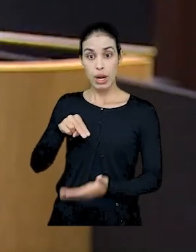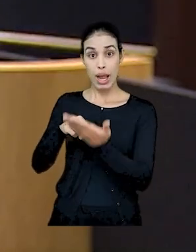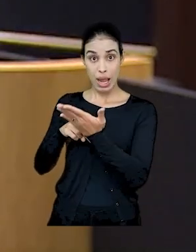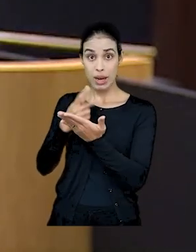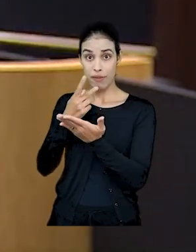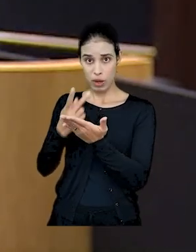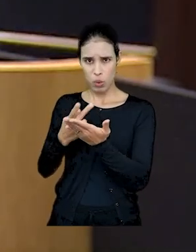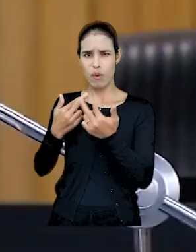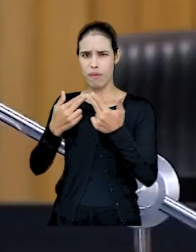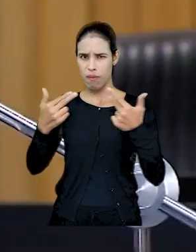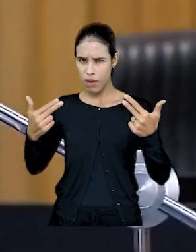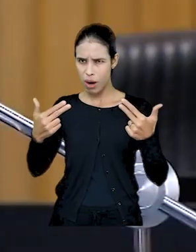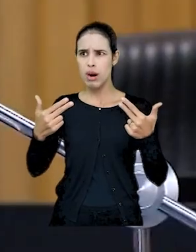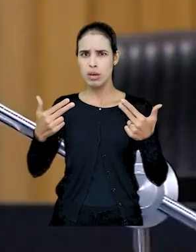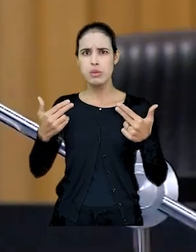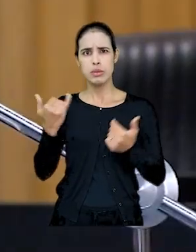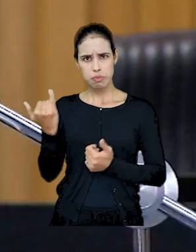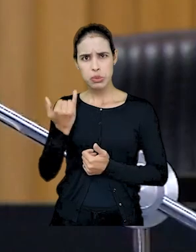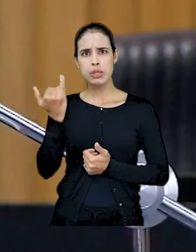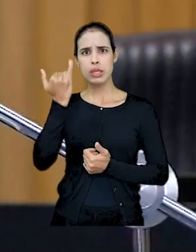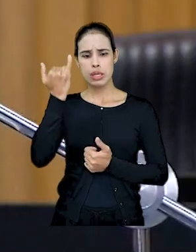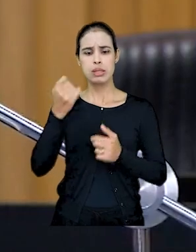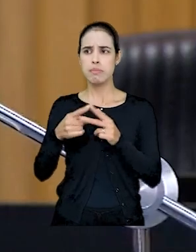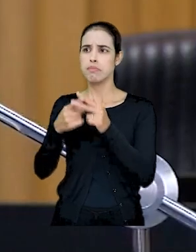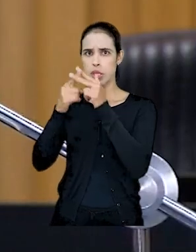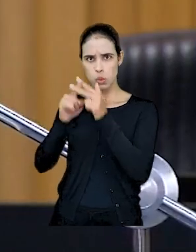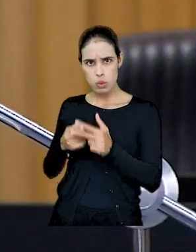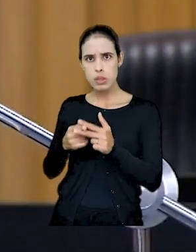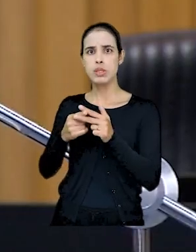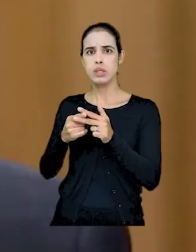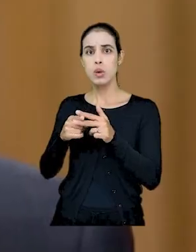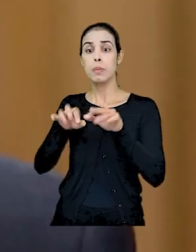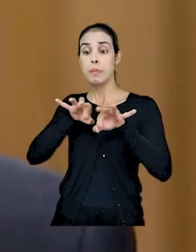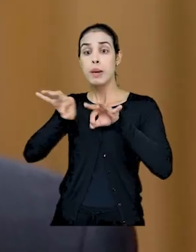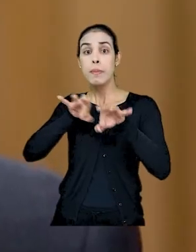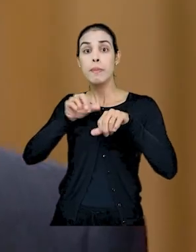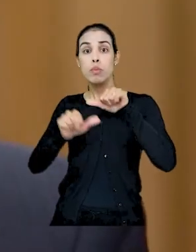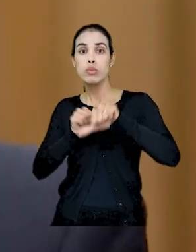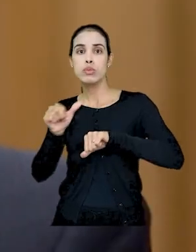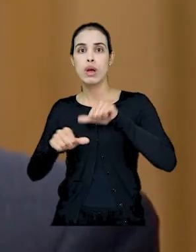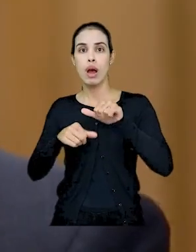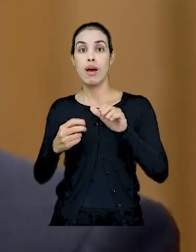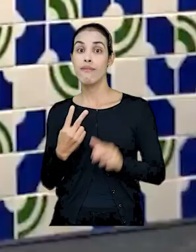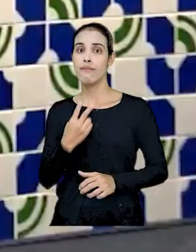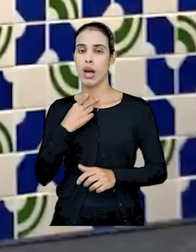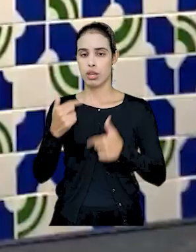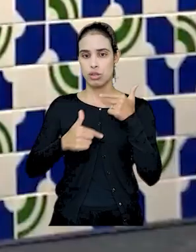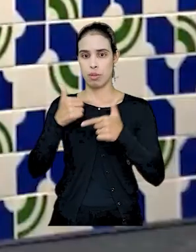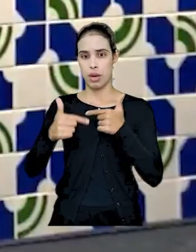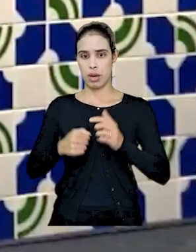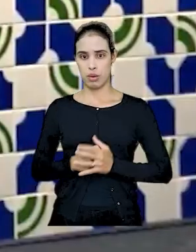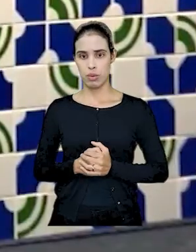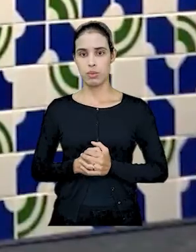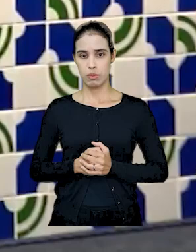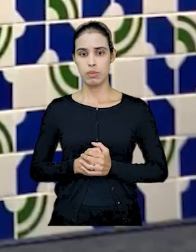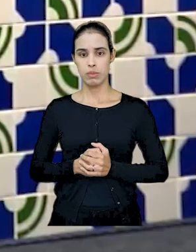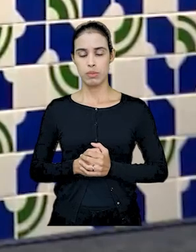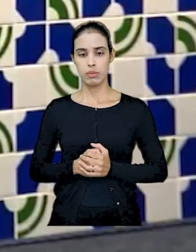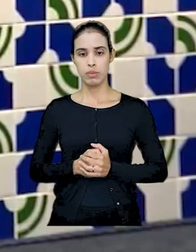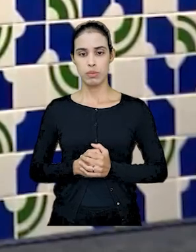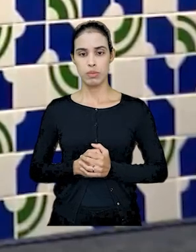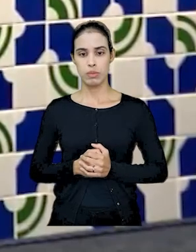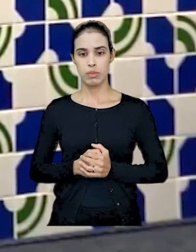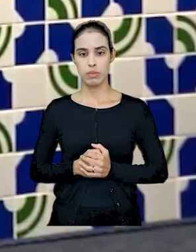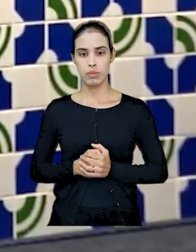relações comerciais e frisou a necessidade da manutenção de empregos para o crescimento econômico tudo como portos se